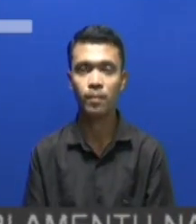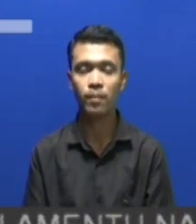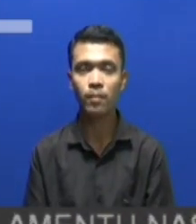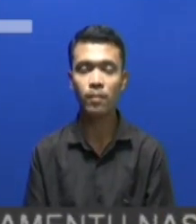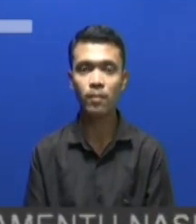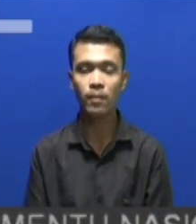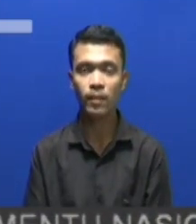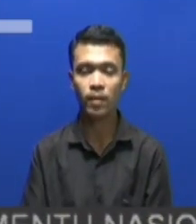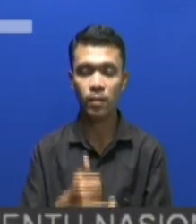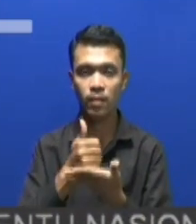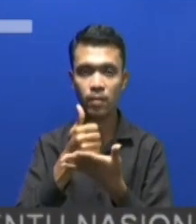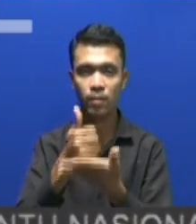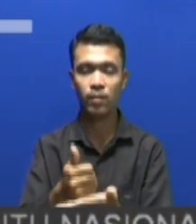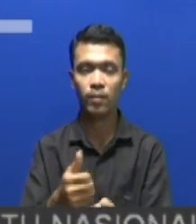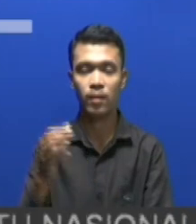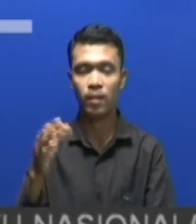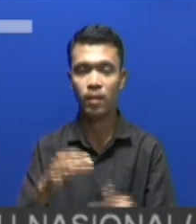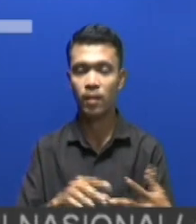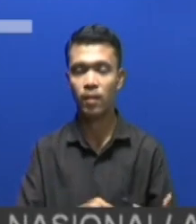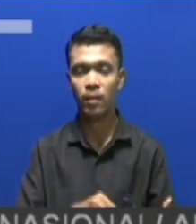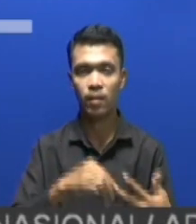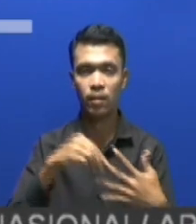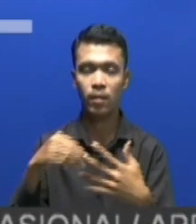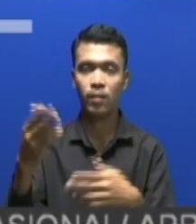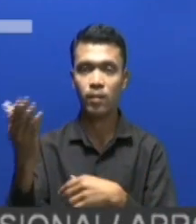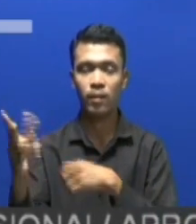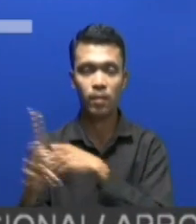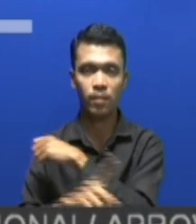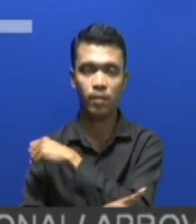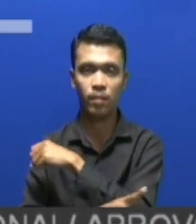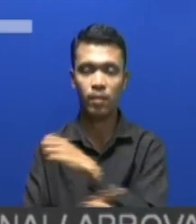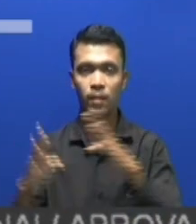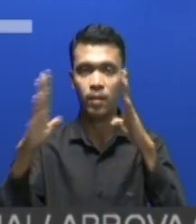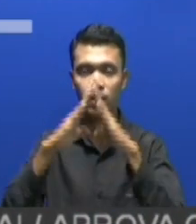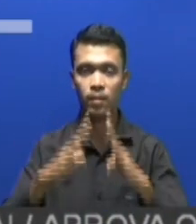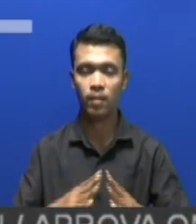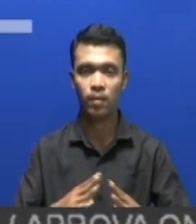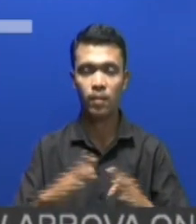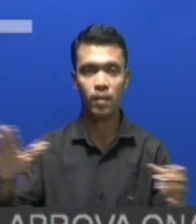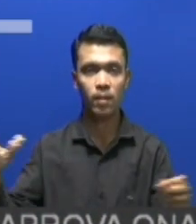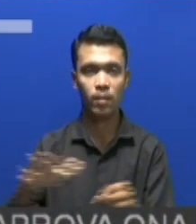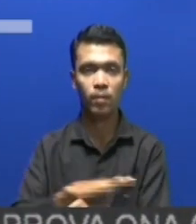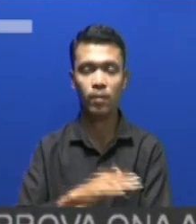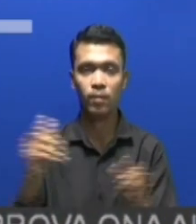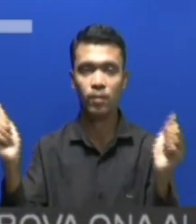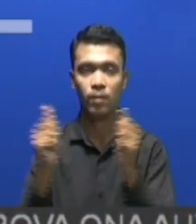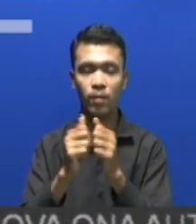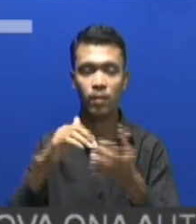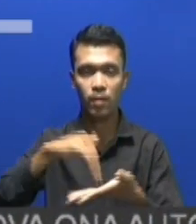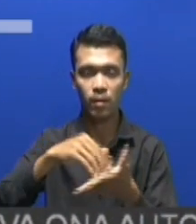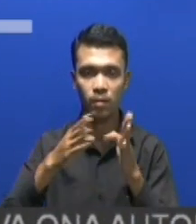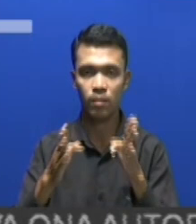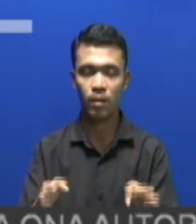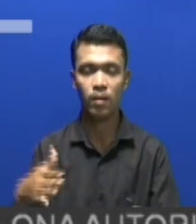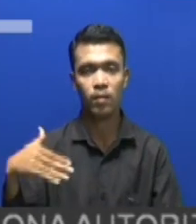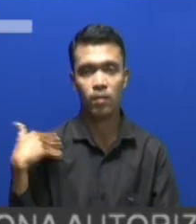concretiza apoio ne. E Lilio ba Coimbra, e tatende cada cidade, e da nebe maca na cono estudante, e Timor-Leste mos bara que